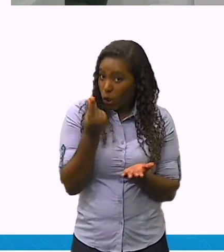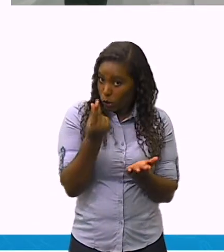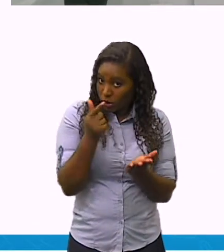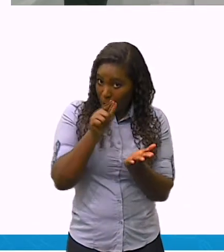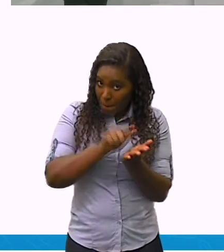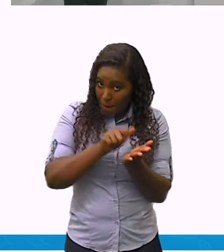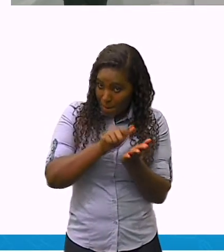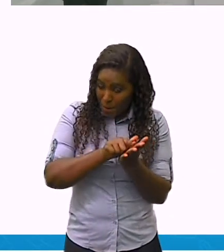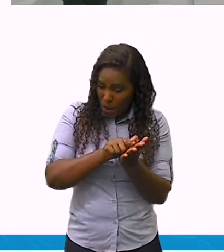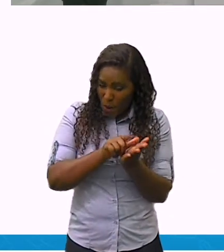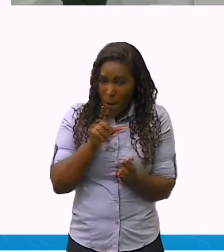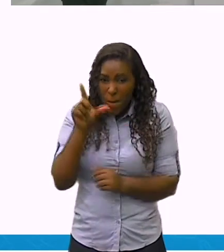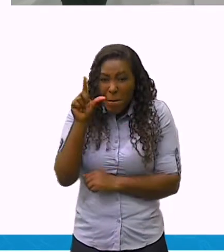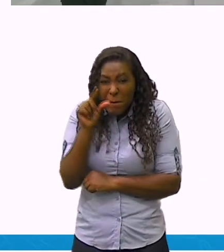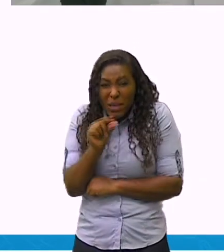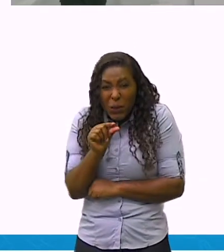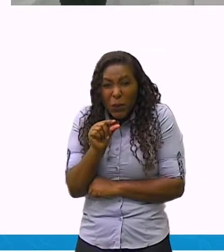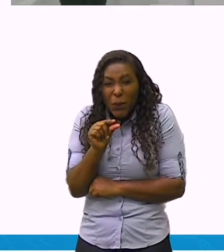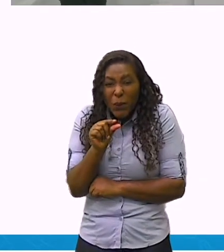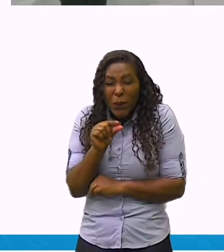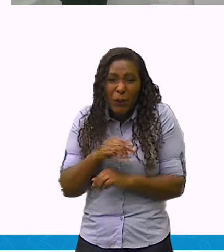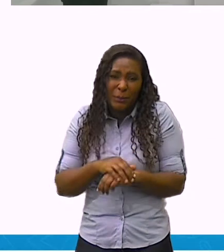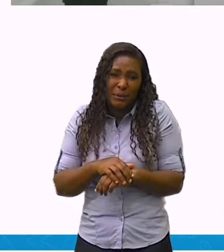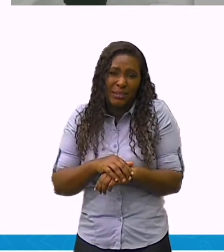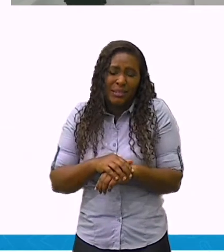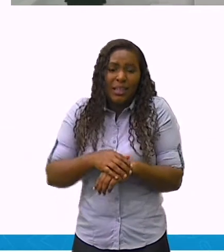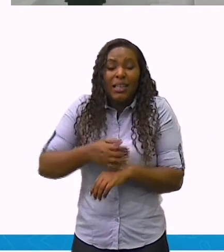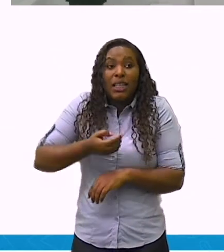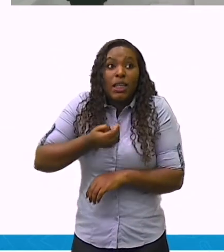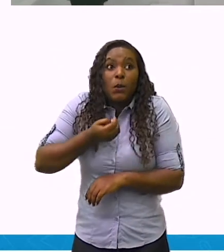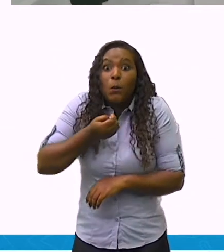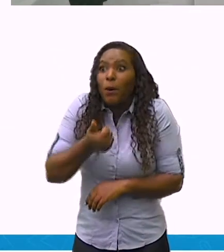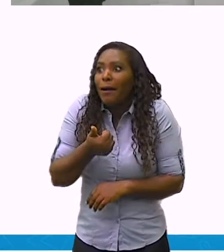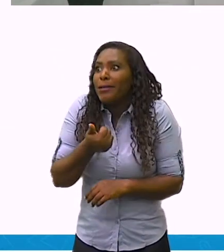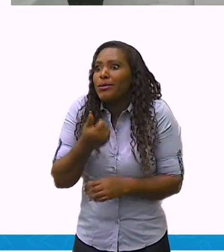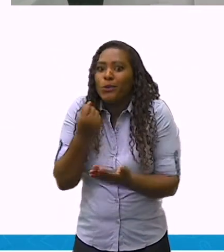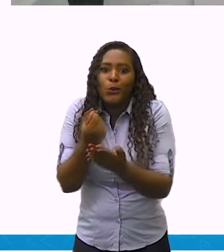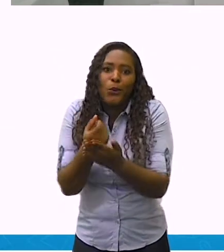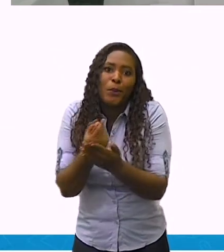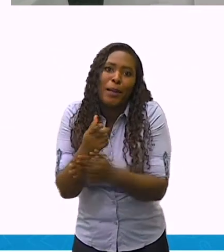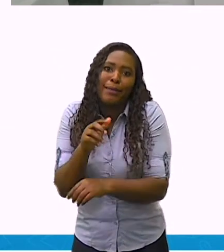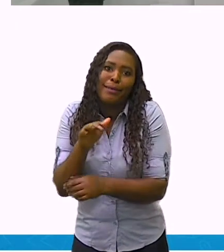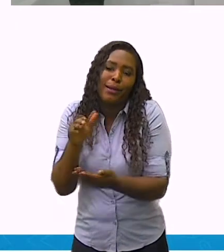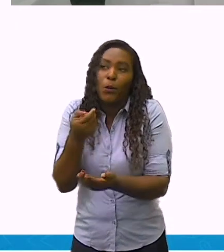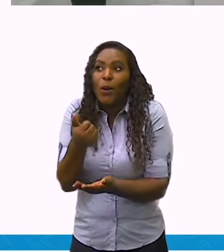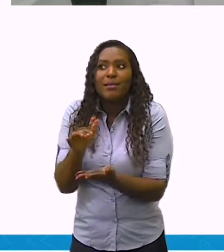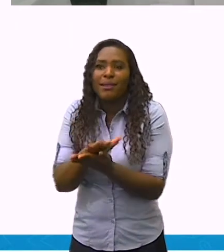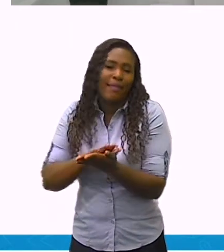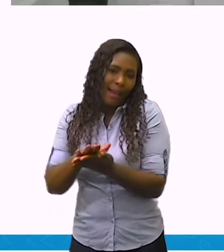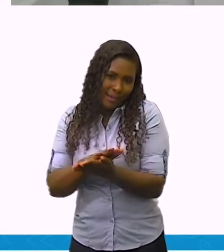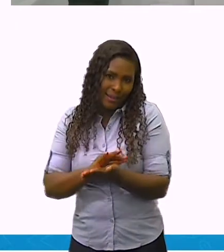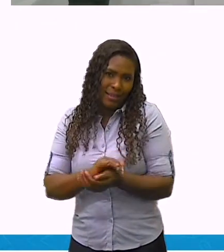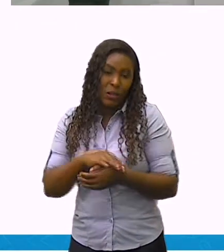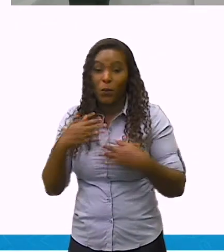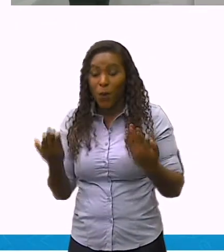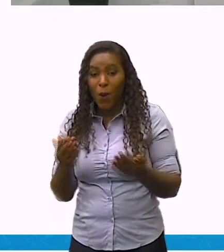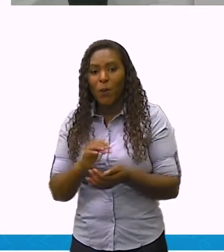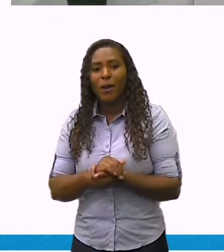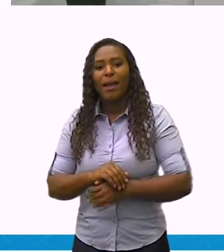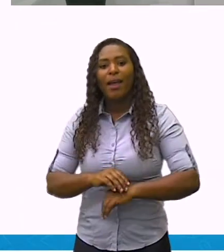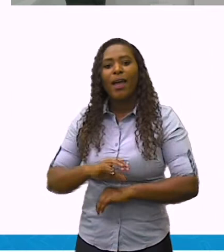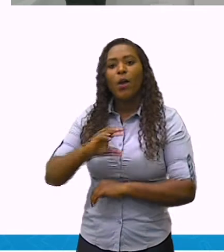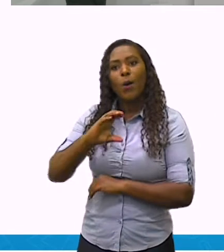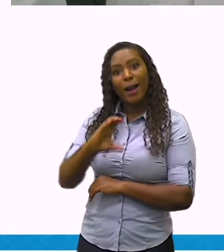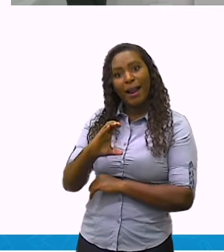que quase não dá para comprar muita coisa, não. Nós estamos falando do Caio, pois a